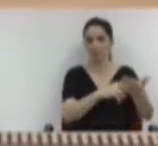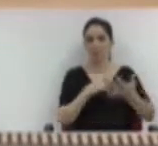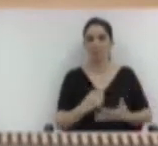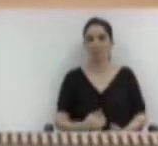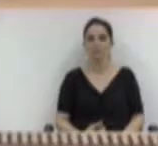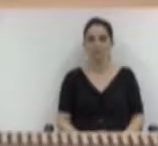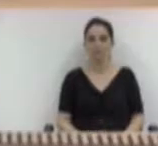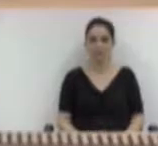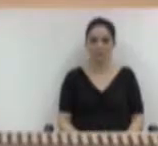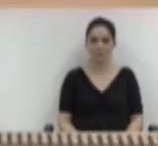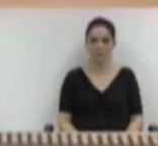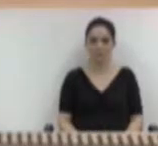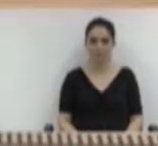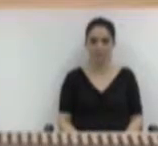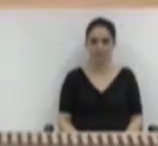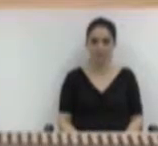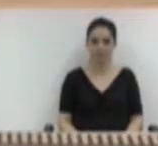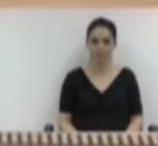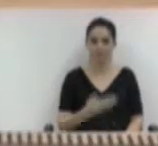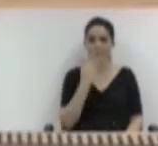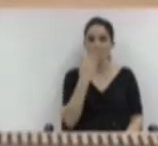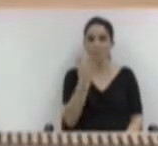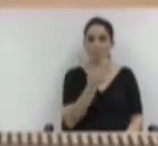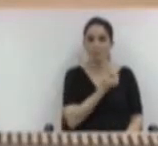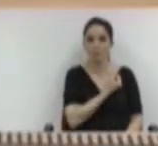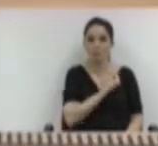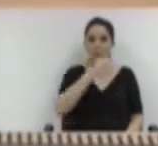Poder Executivo. Requerimento